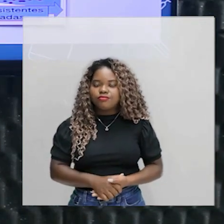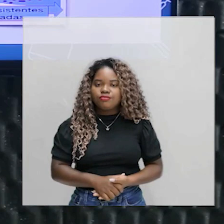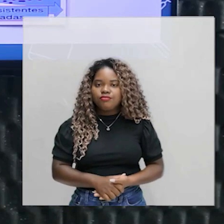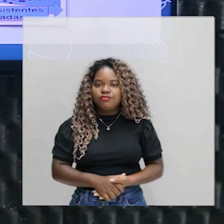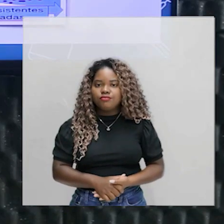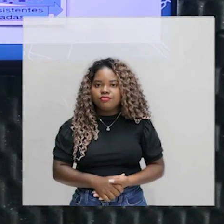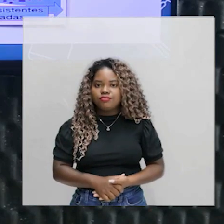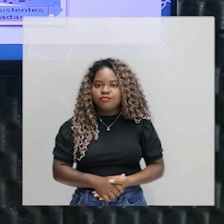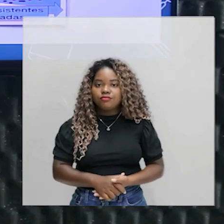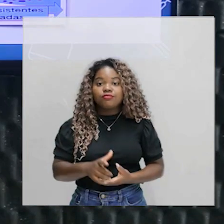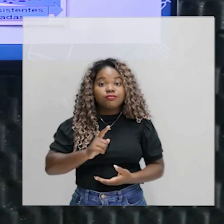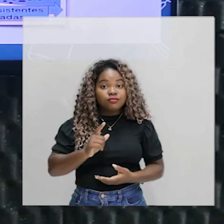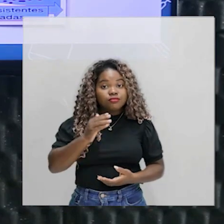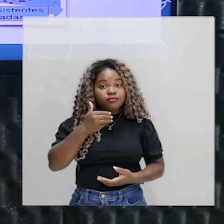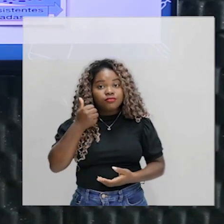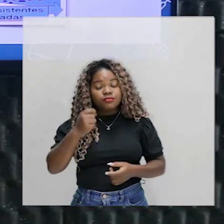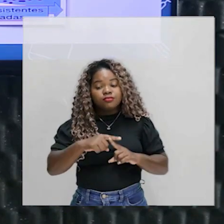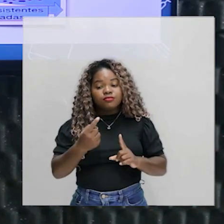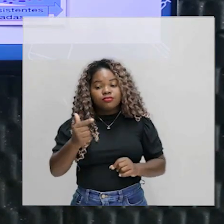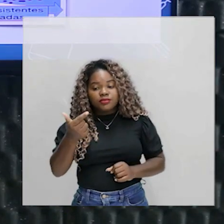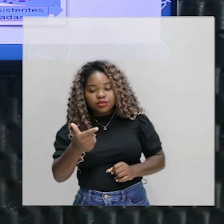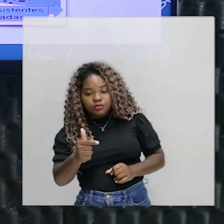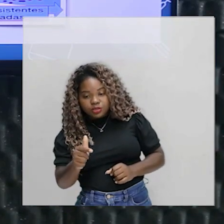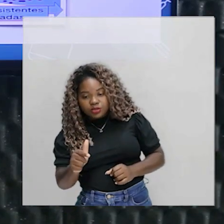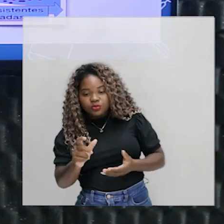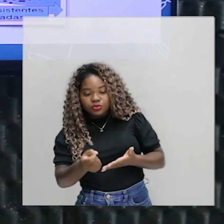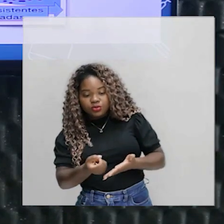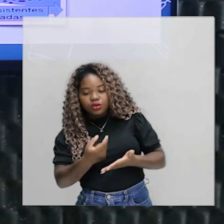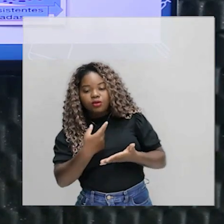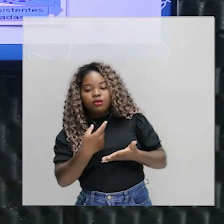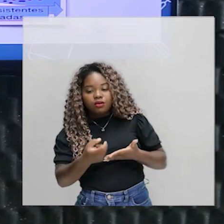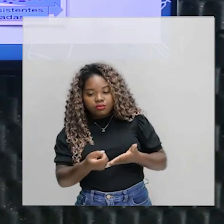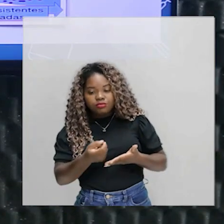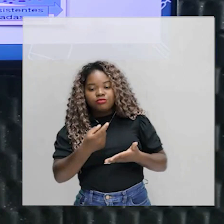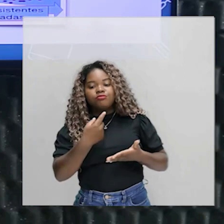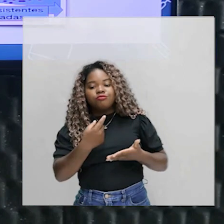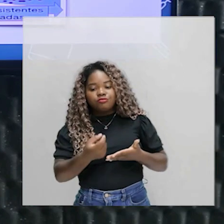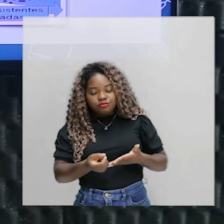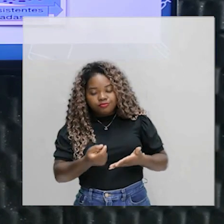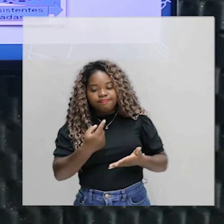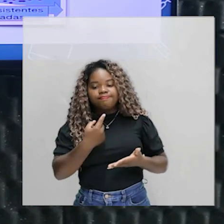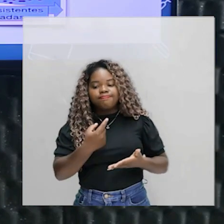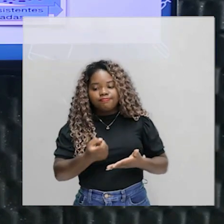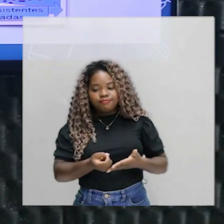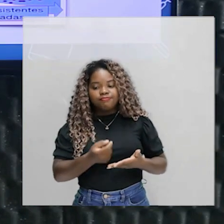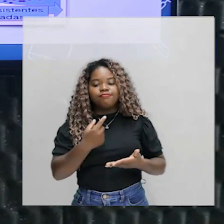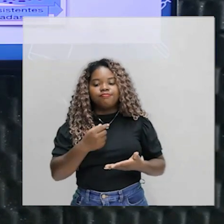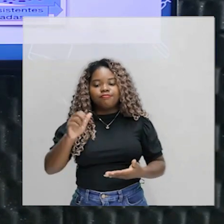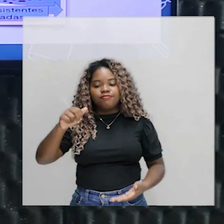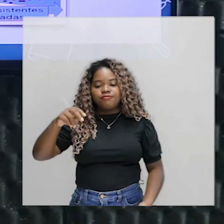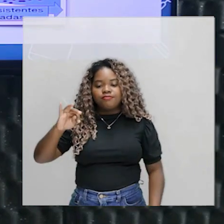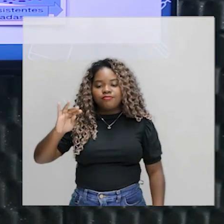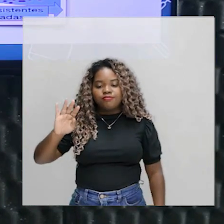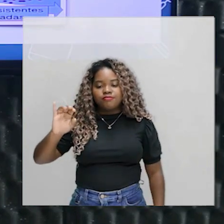ele tem uma leve melhora mas ele continua tomando e aquele antibiótico faz com que melhore